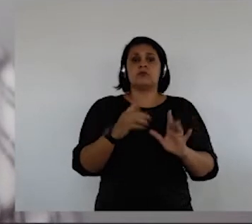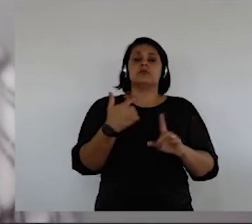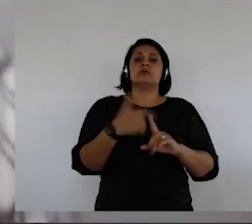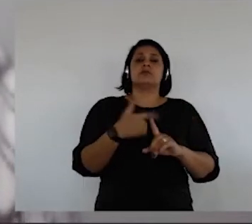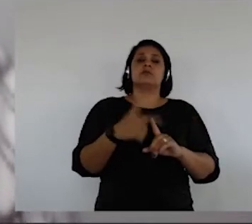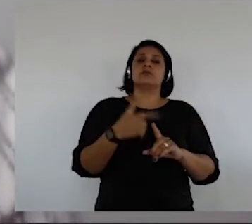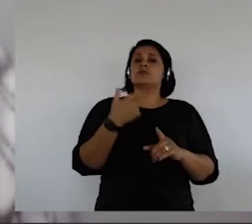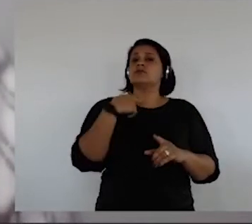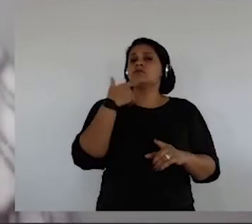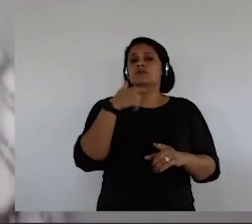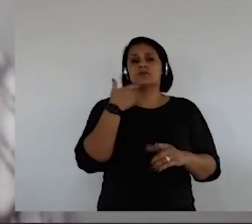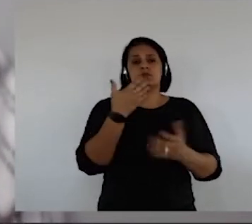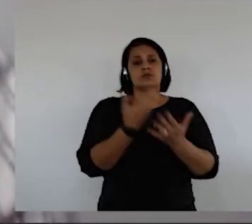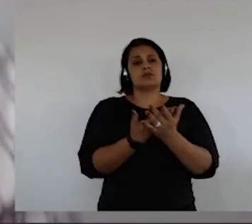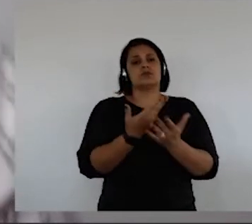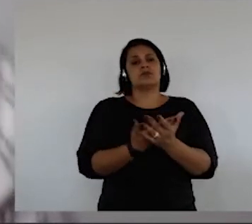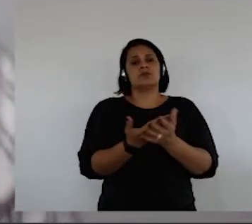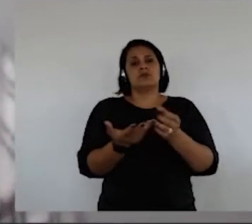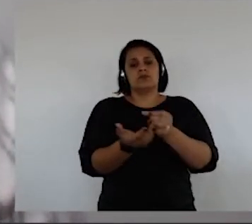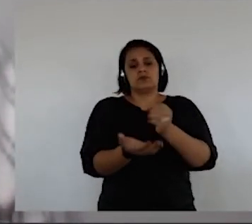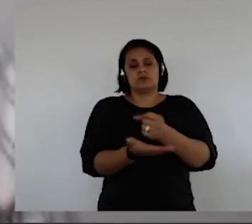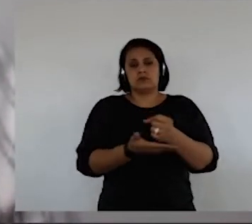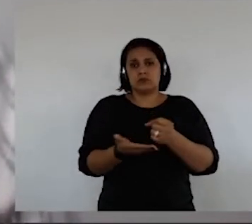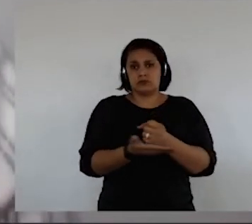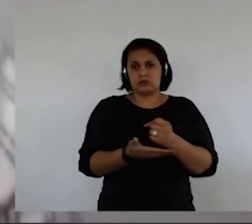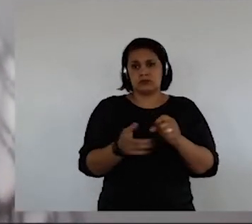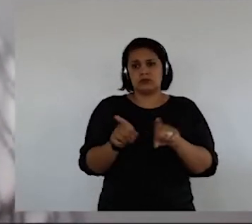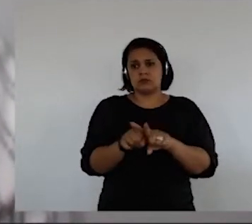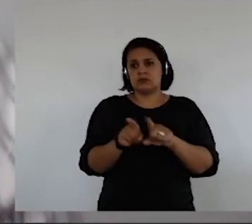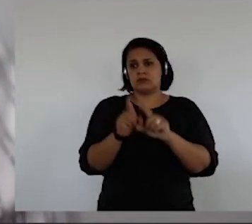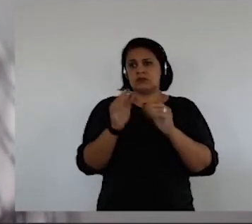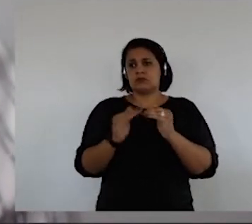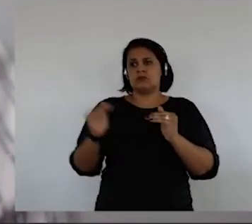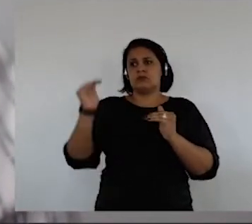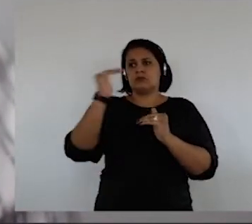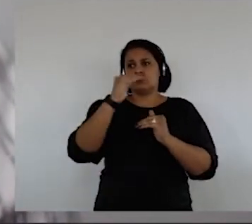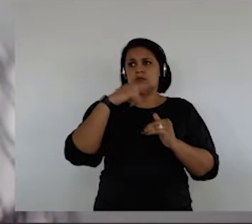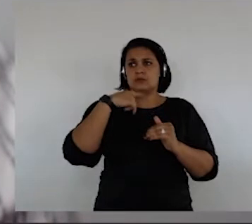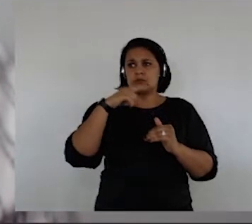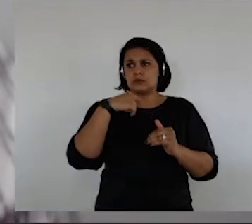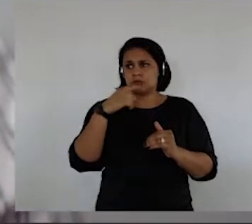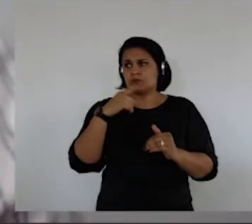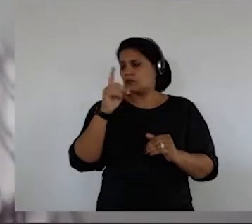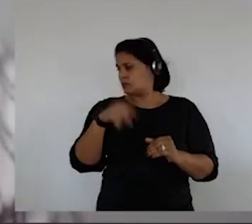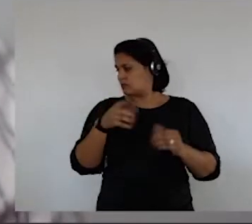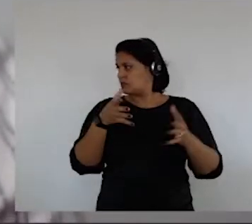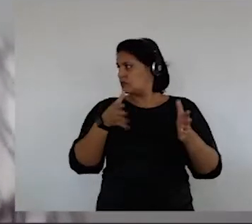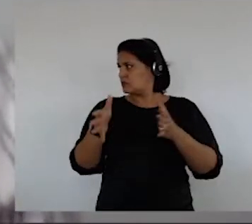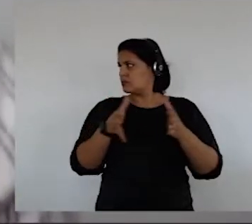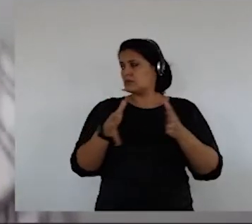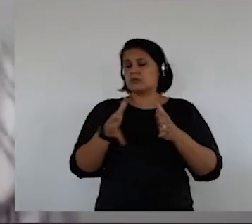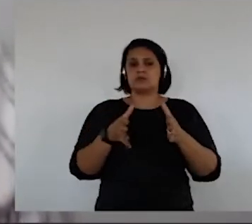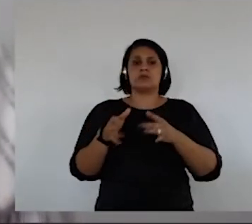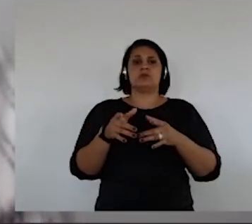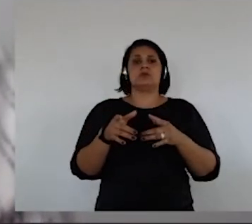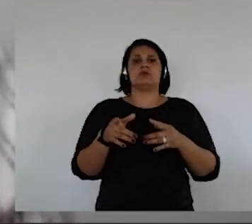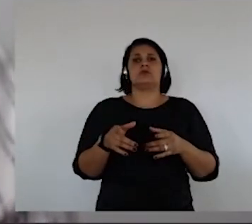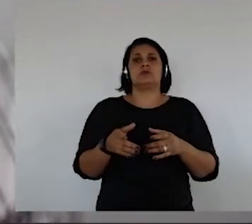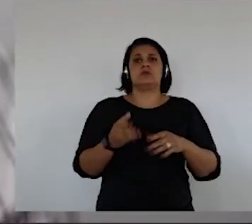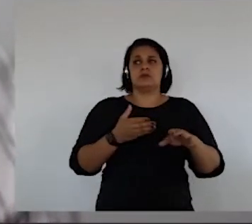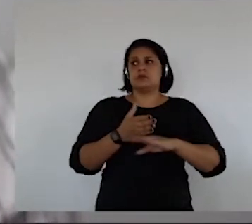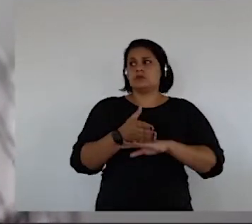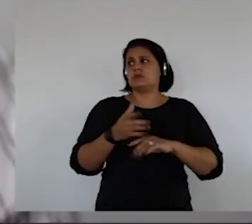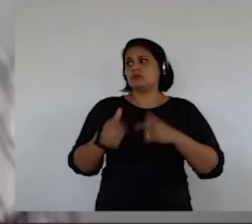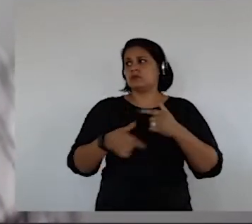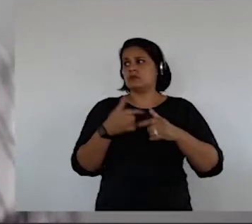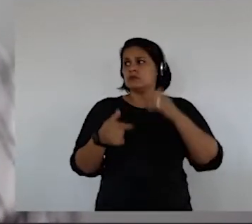ter finalizado o ensino básico, quem dirá o ensino superior e o acesso ao mercado de trabalho. Eu arrisco afirmar que